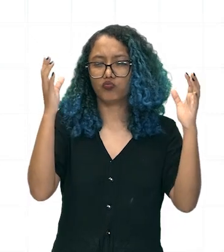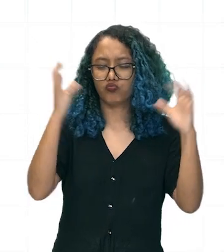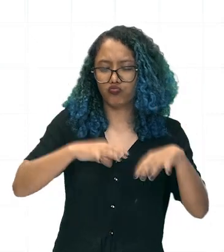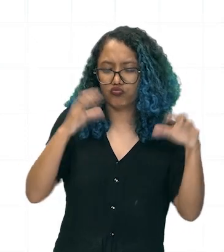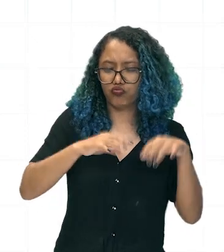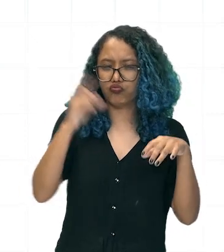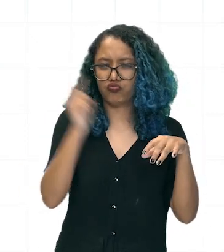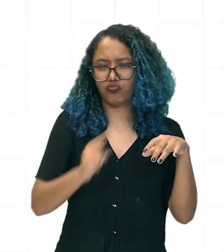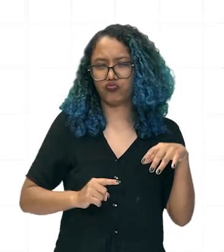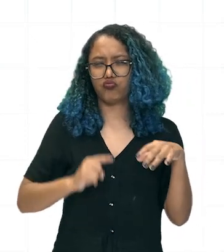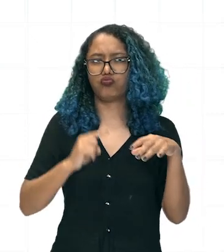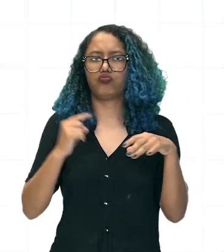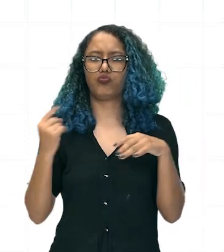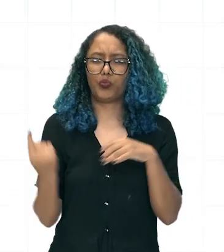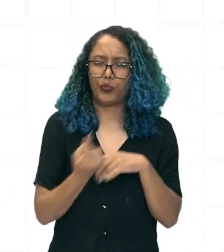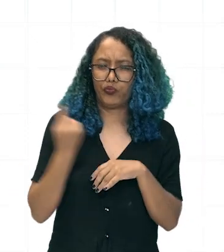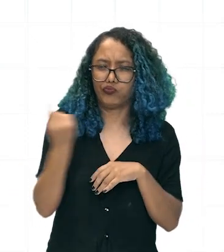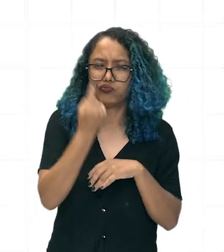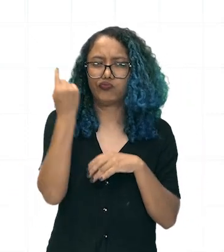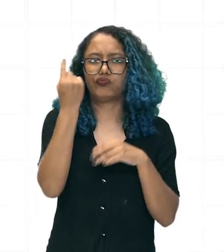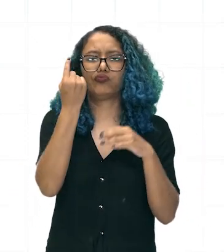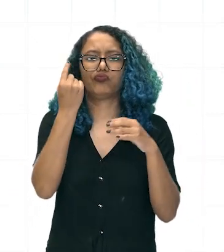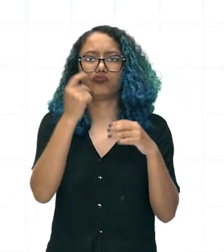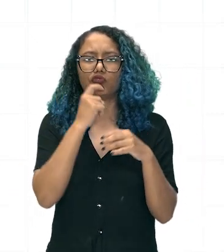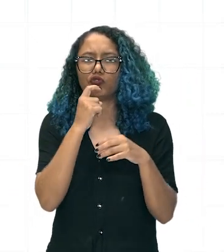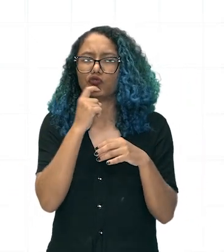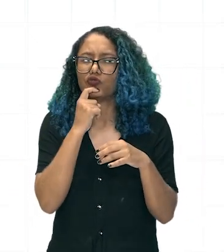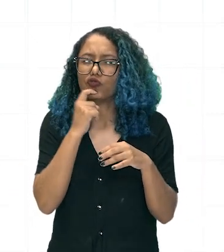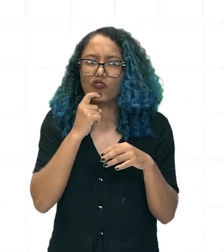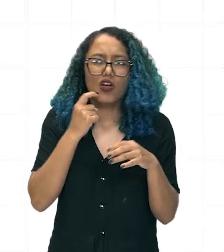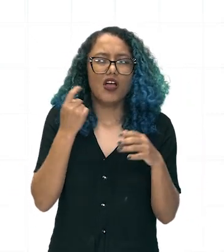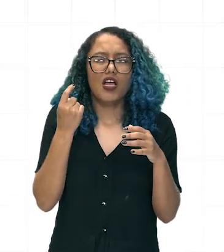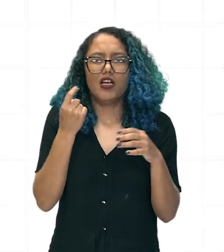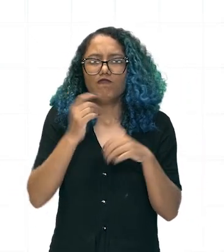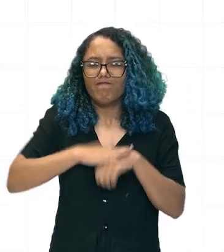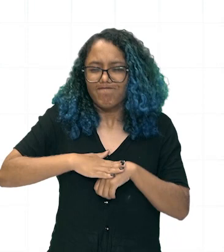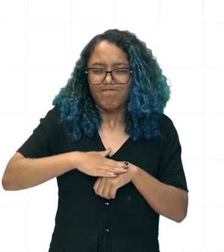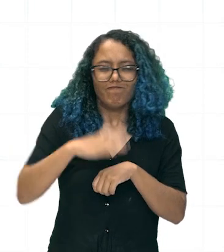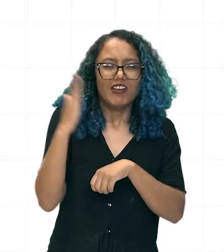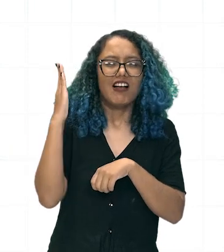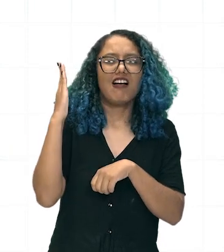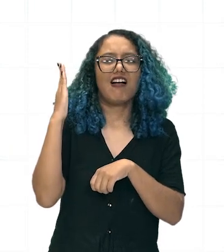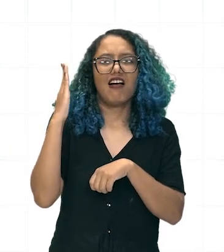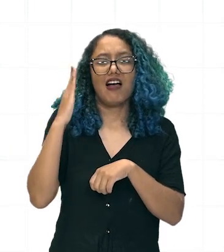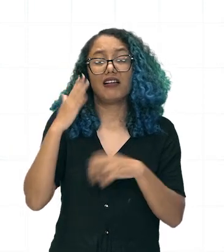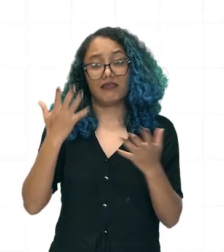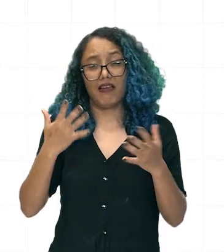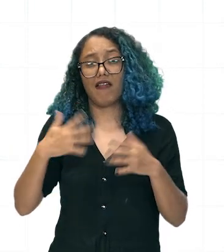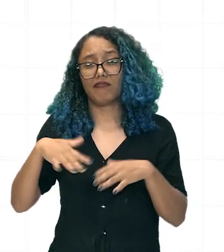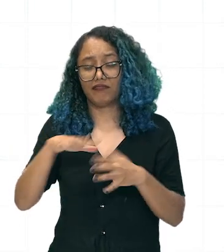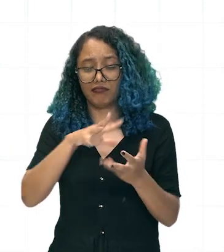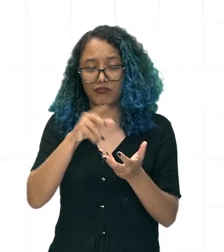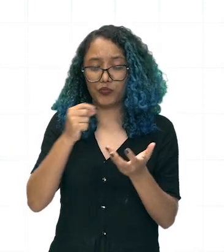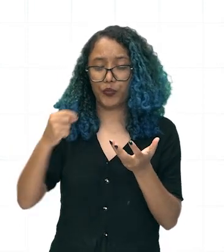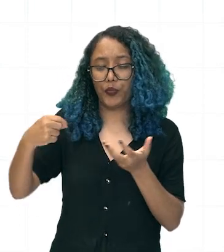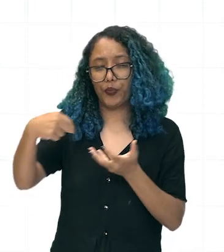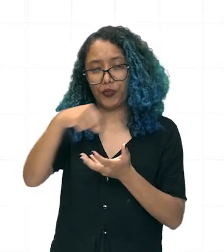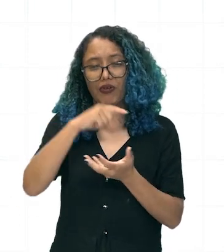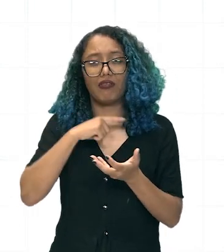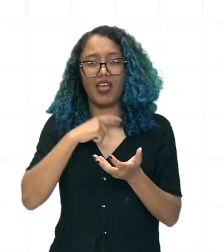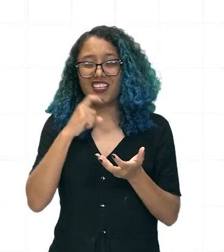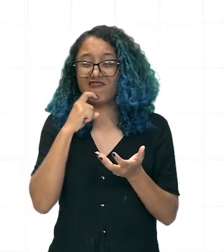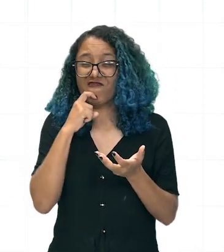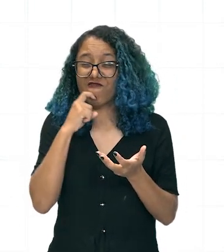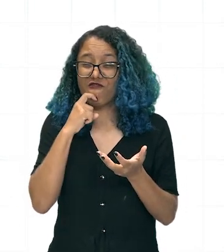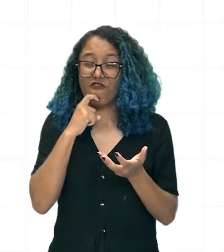tempestades, de furacões, invernos mais intensos naquelas regiões do planeta que está no período de inverno,